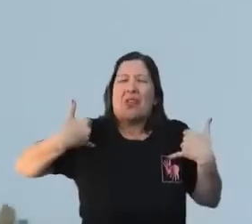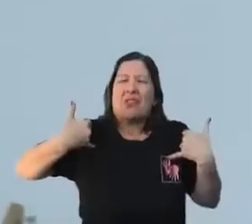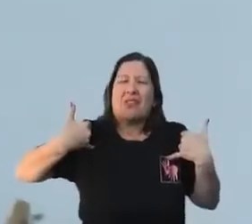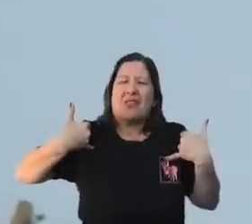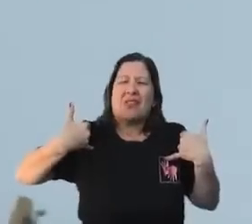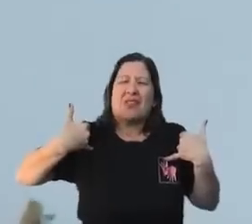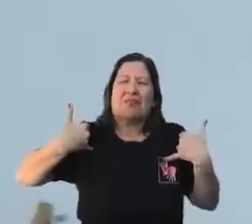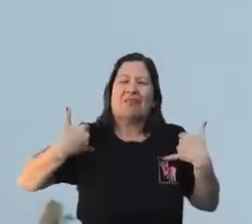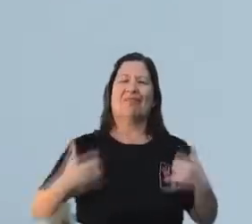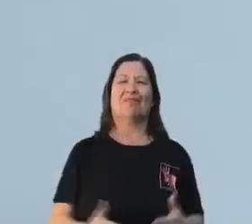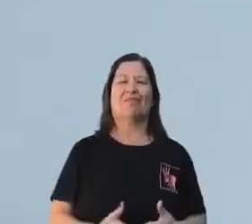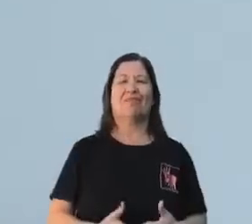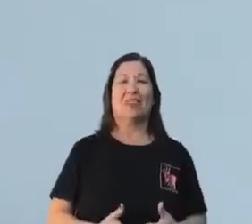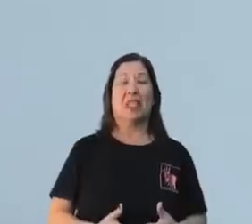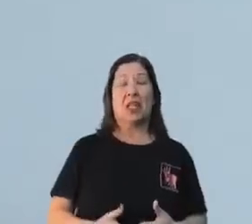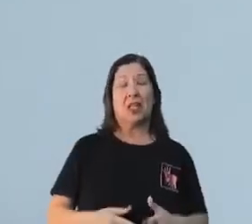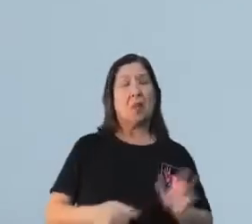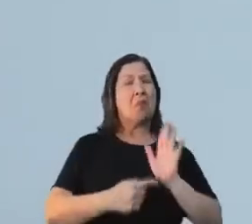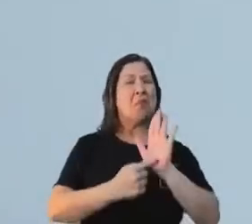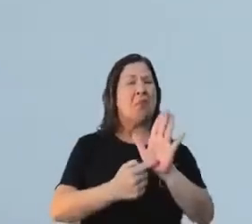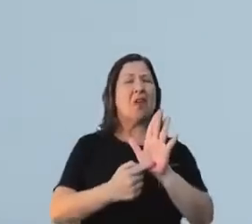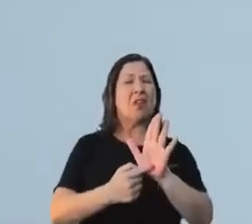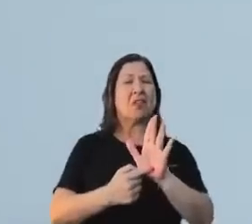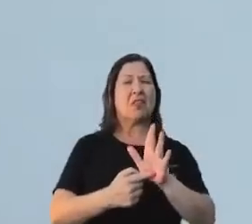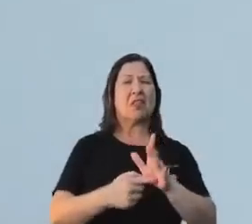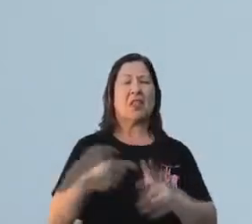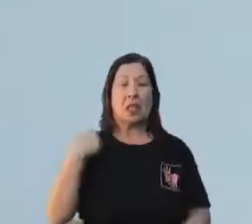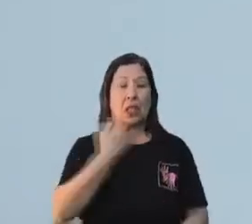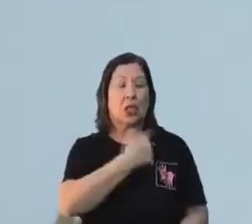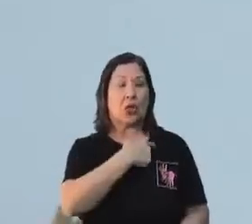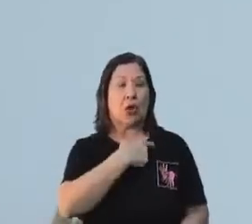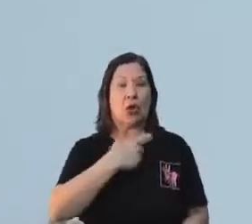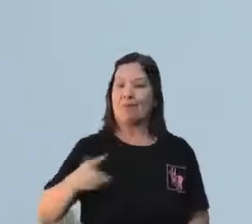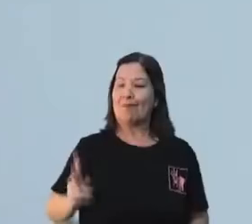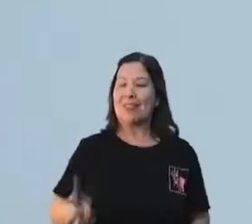de A.W. Tozer está olhando para o seu umbigo.